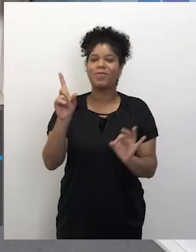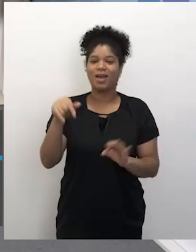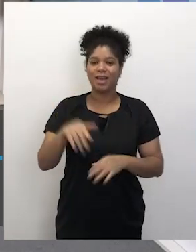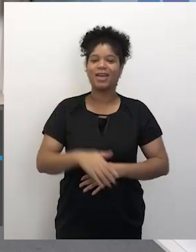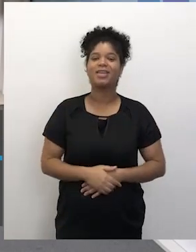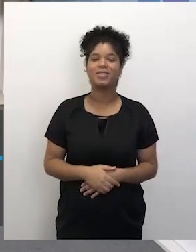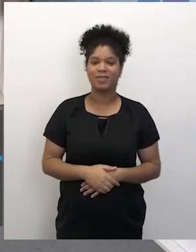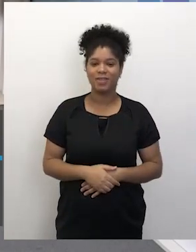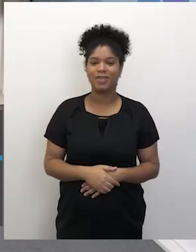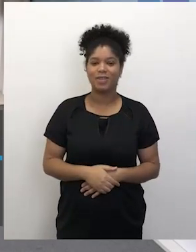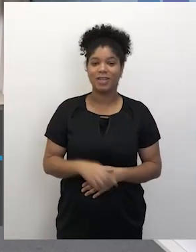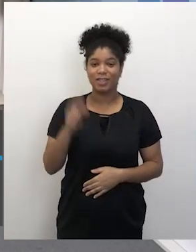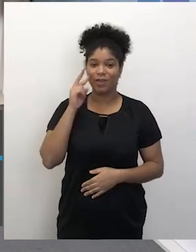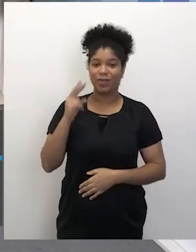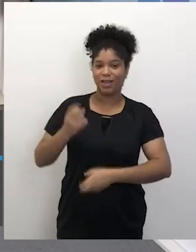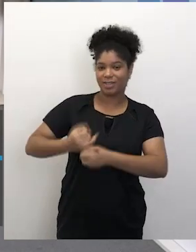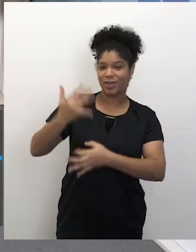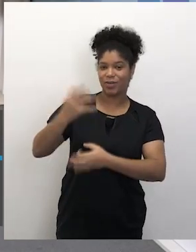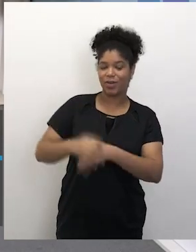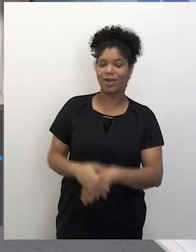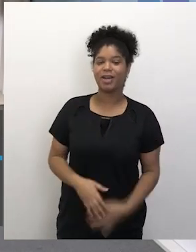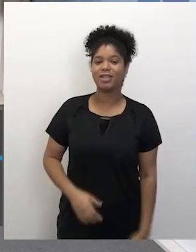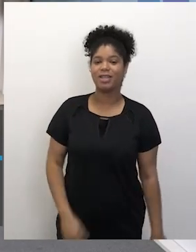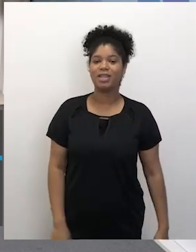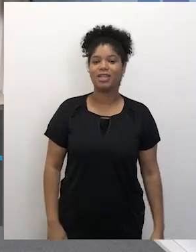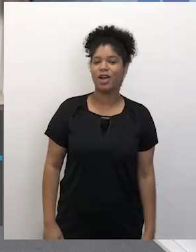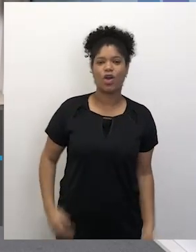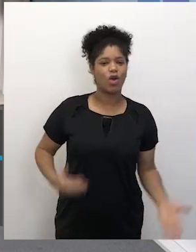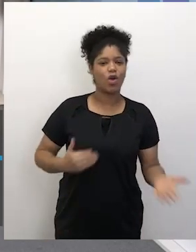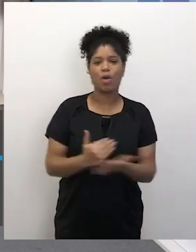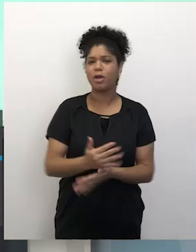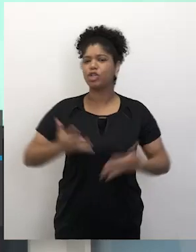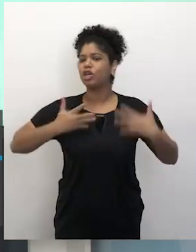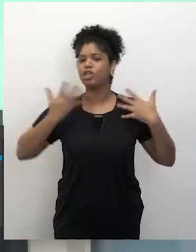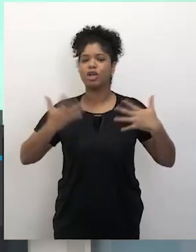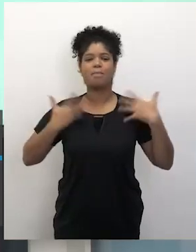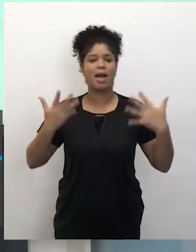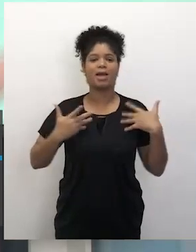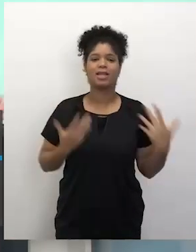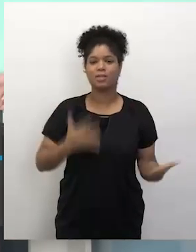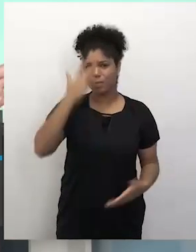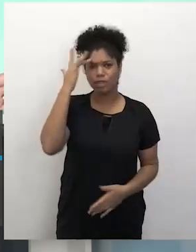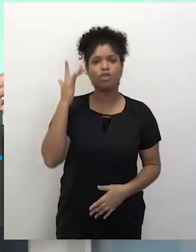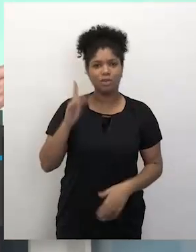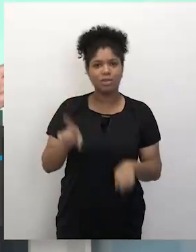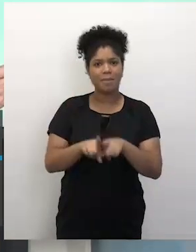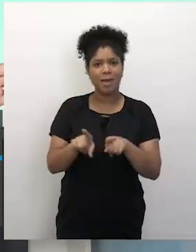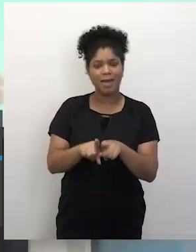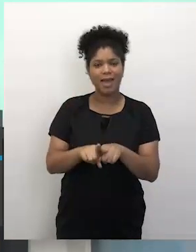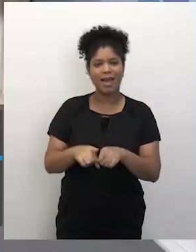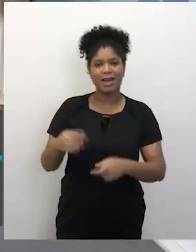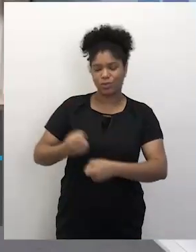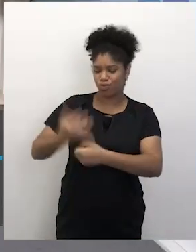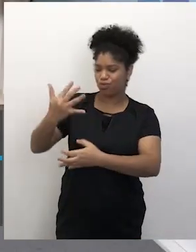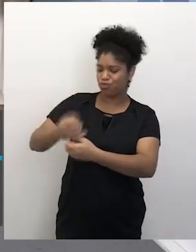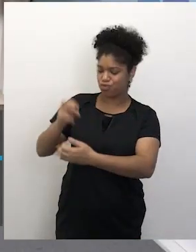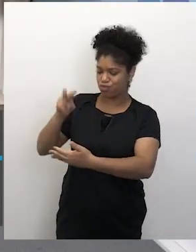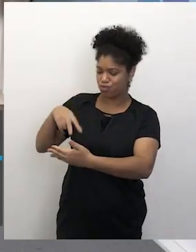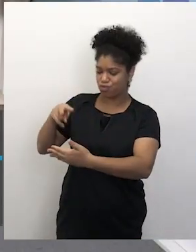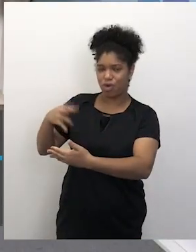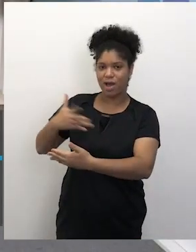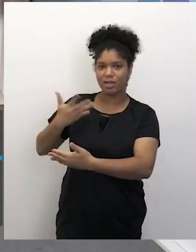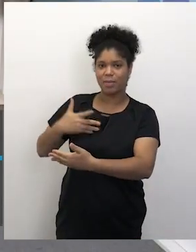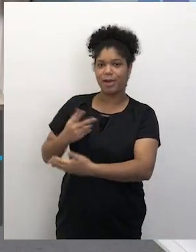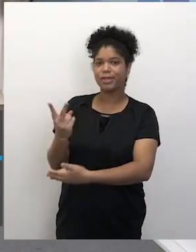Como estamos do outro lado? A gente fala que começa, ó, com a animação lá em cima, o povo já tá animado, Mara. Já tá todo mundo animado. É. Mas, o que que elas